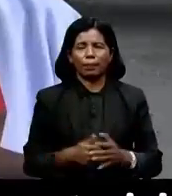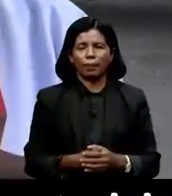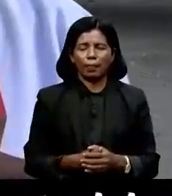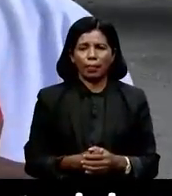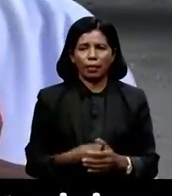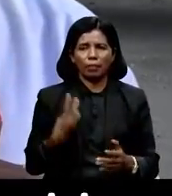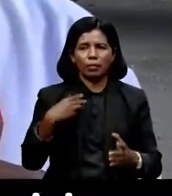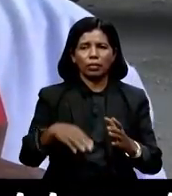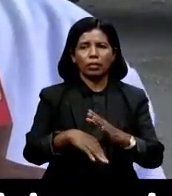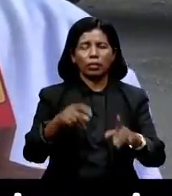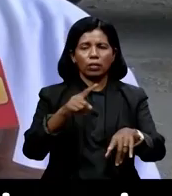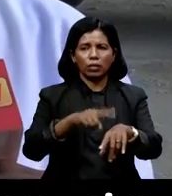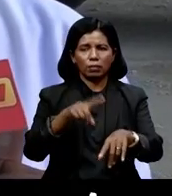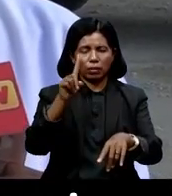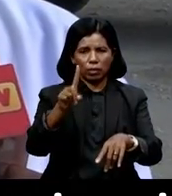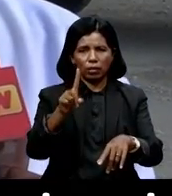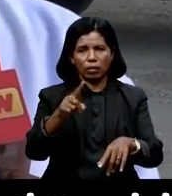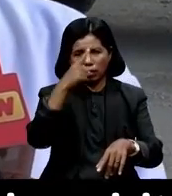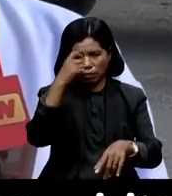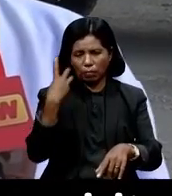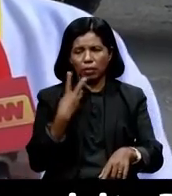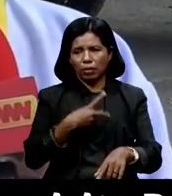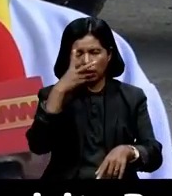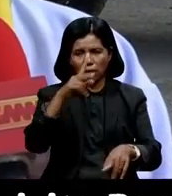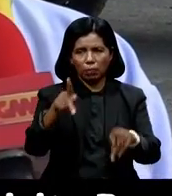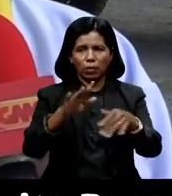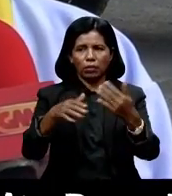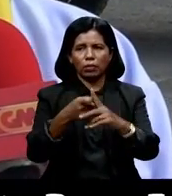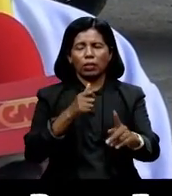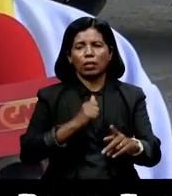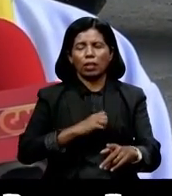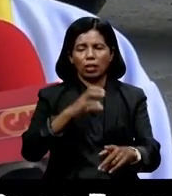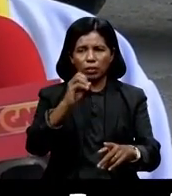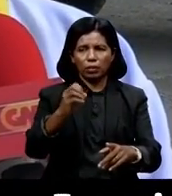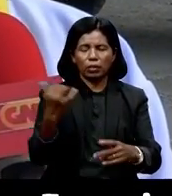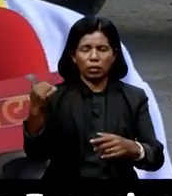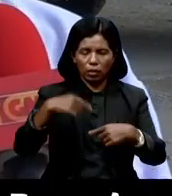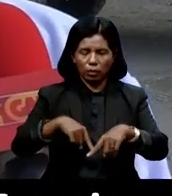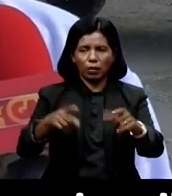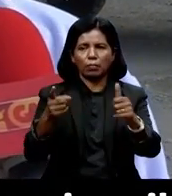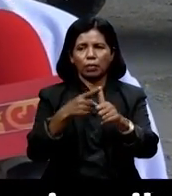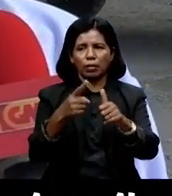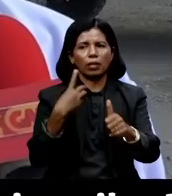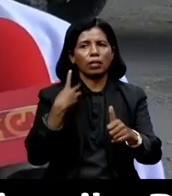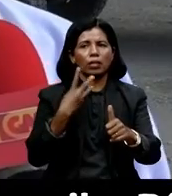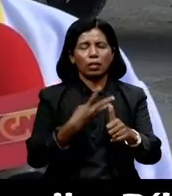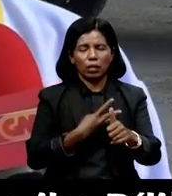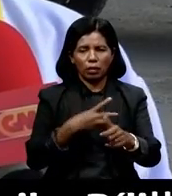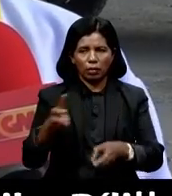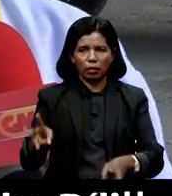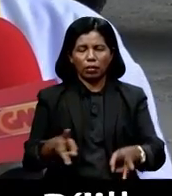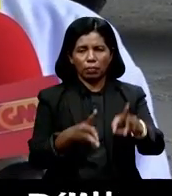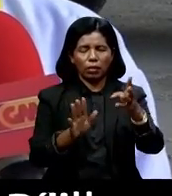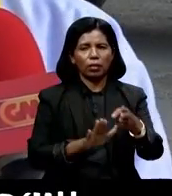Kira, também itahare va peregrinos Sira, Rússia e Naru, Sira tem que sair o look. Se lá, quando a minha dala ne